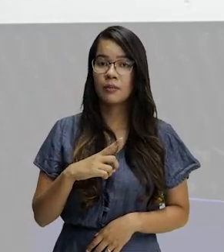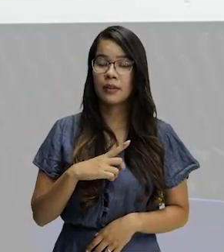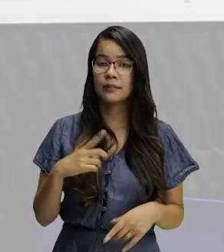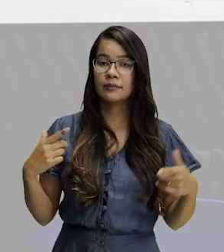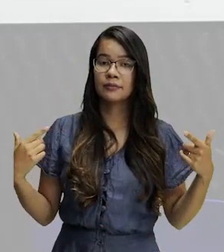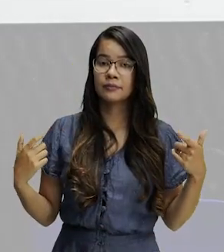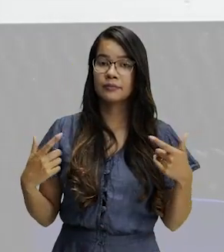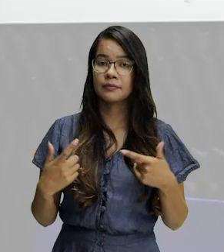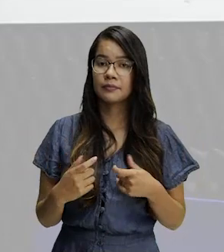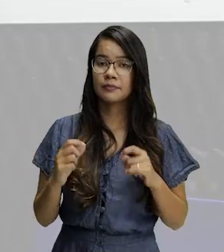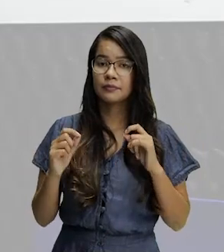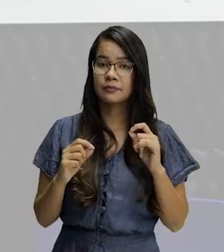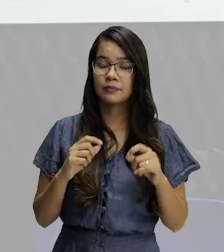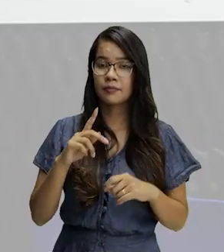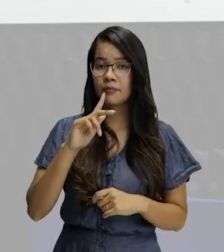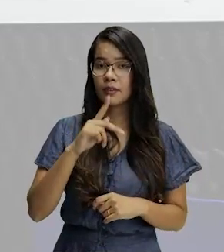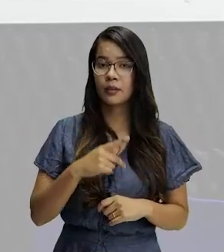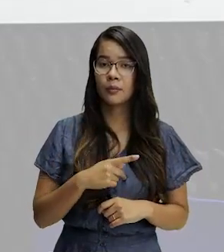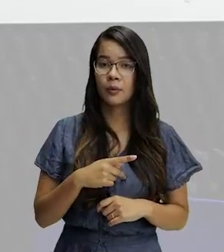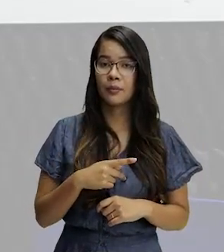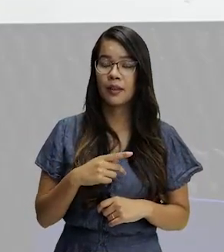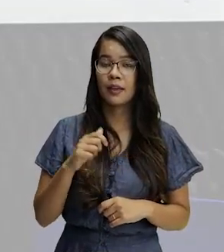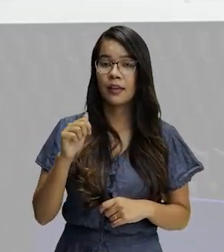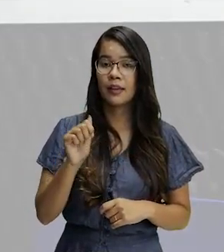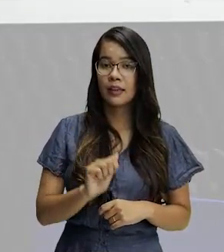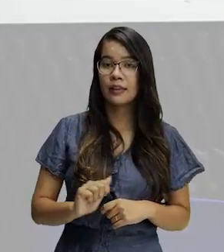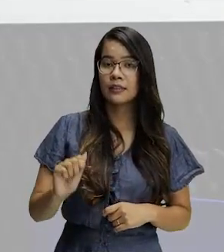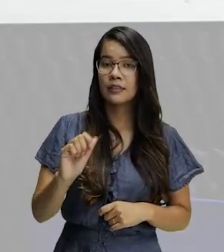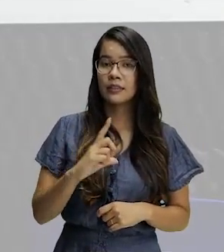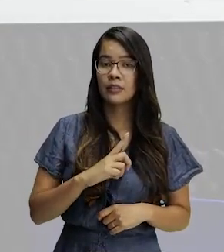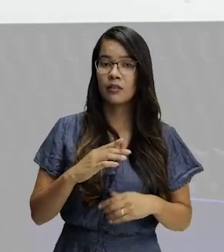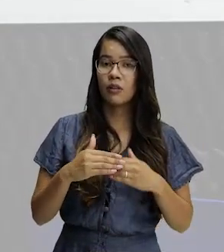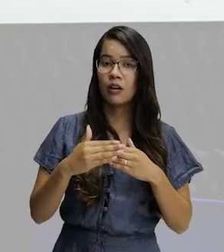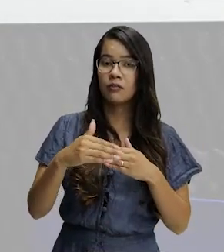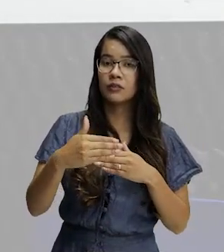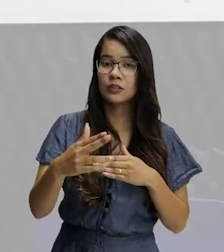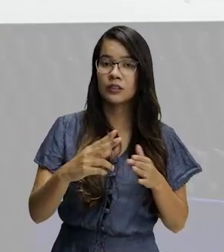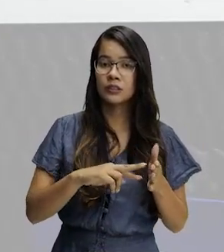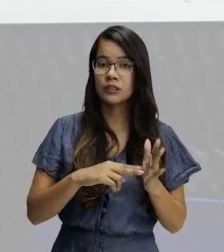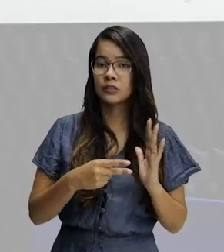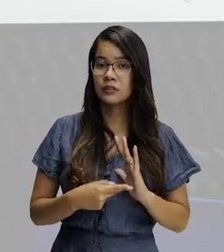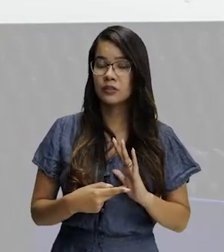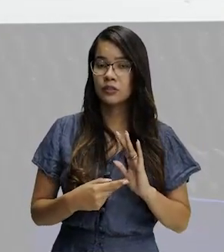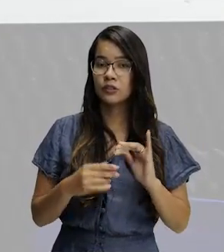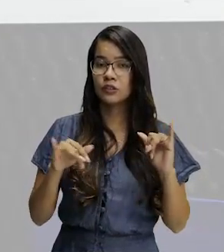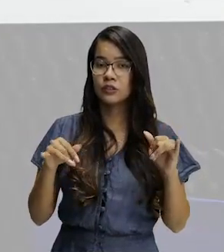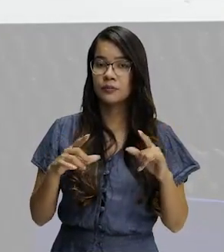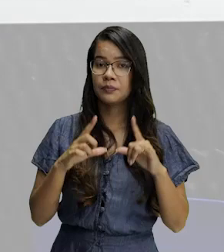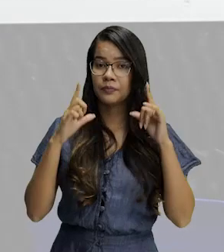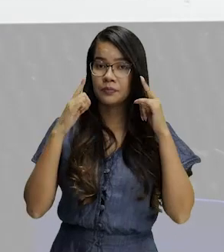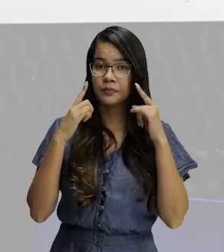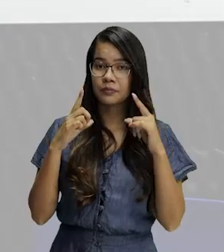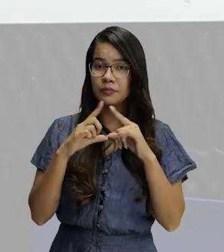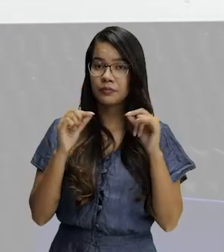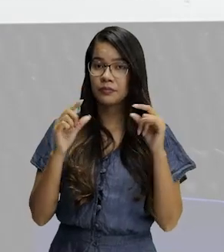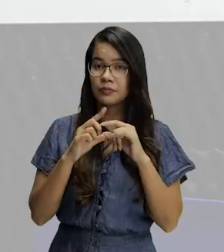Europa e na própria Ásia você vê o avanço significativo tanto do Japão na Ásia como da Alemanha. A Alemanha